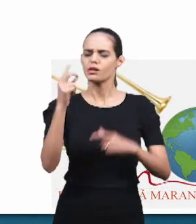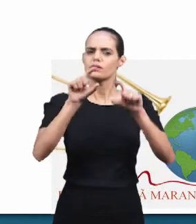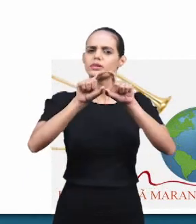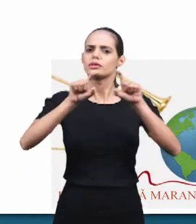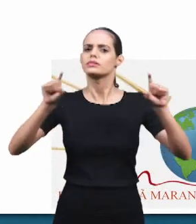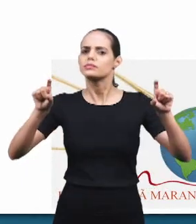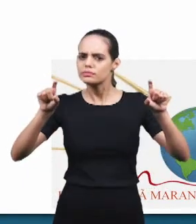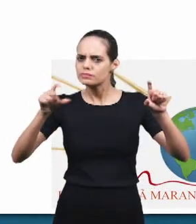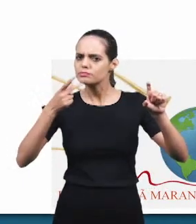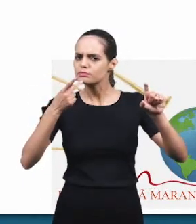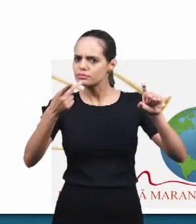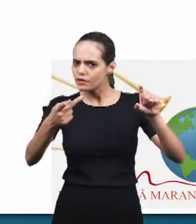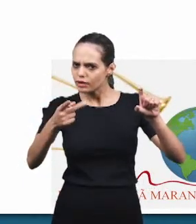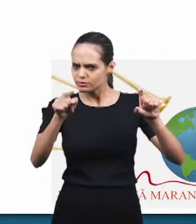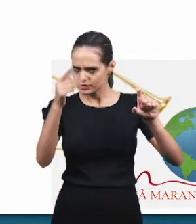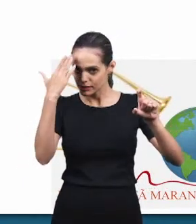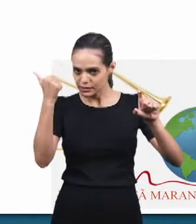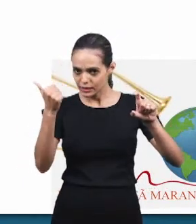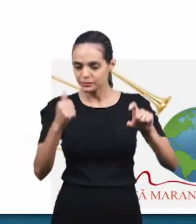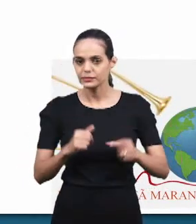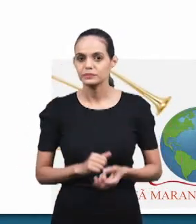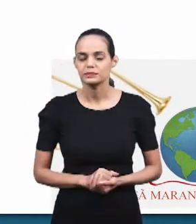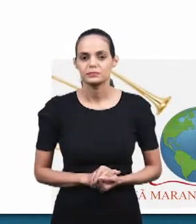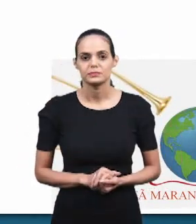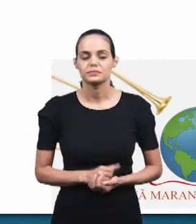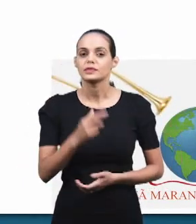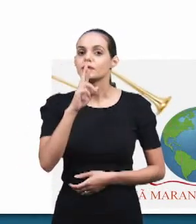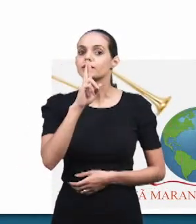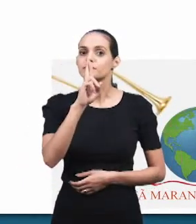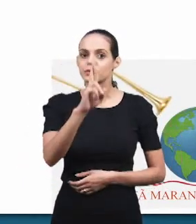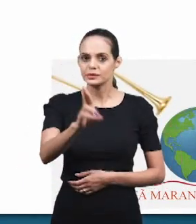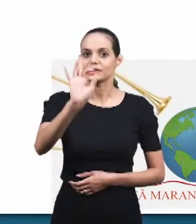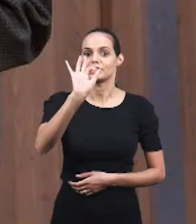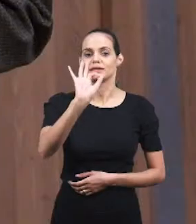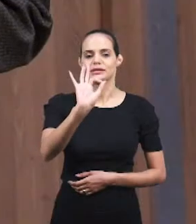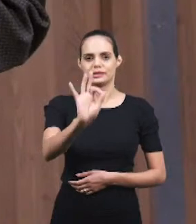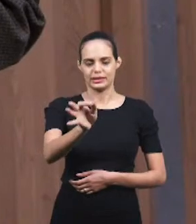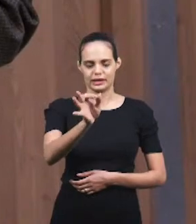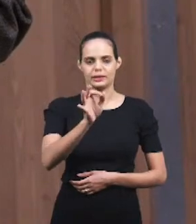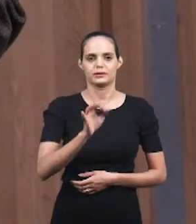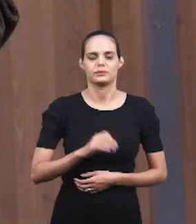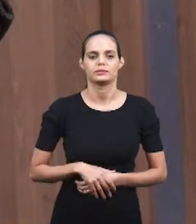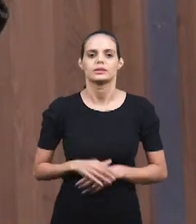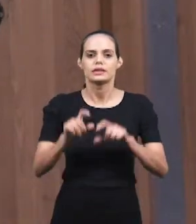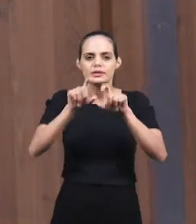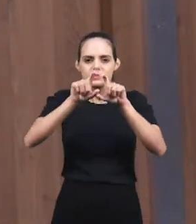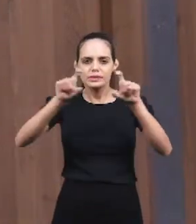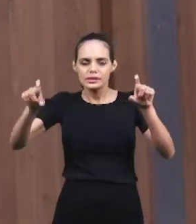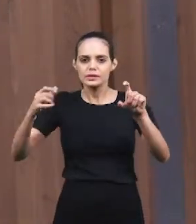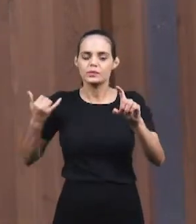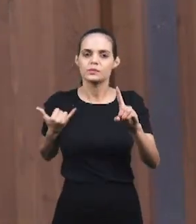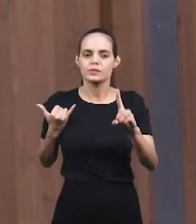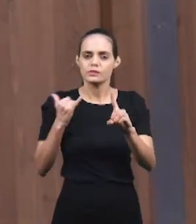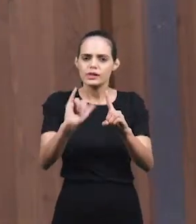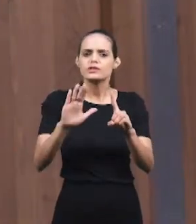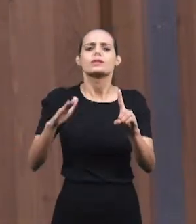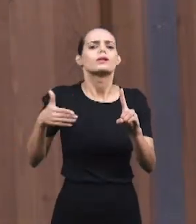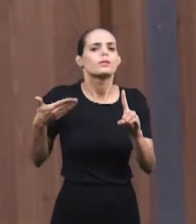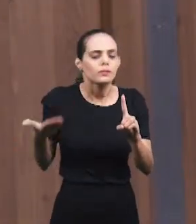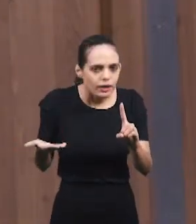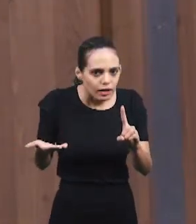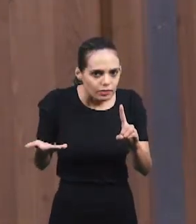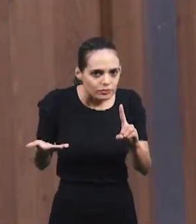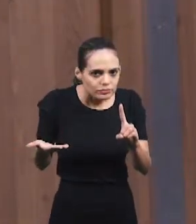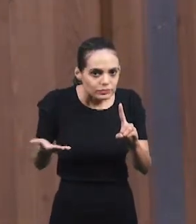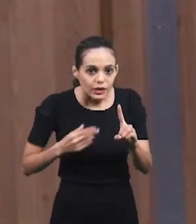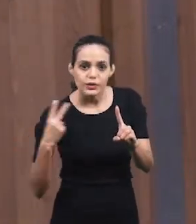expressão? Então, para responder exatamente aqui a respeito da expressão profética, qual foi a expressão